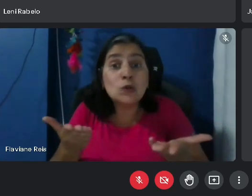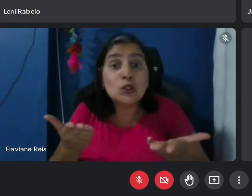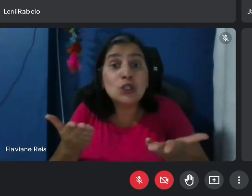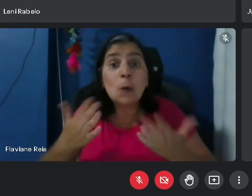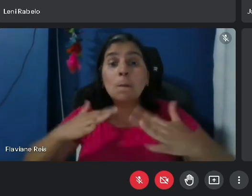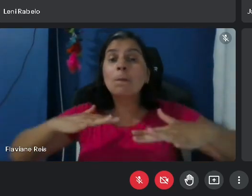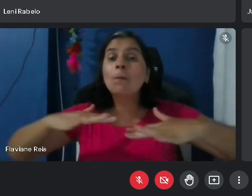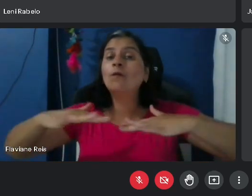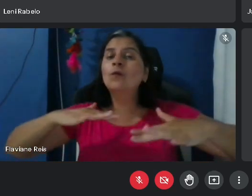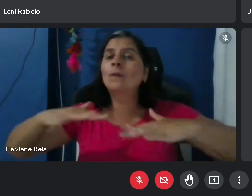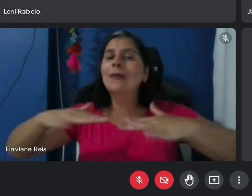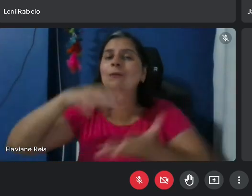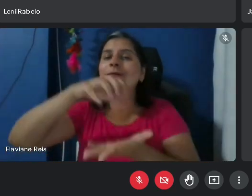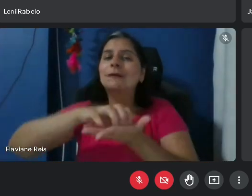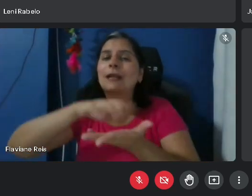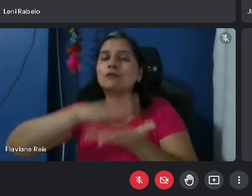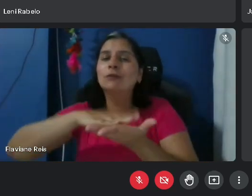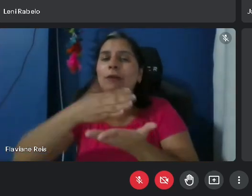políticas,